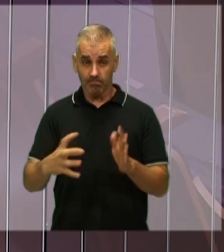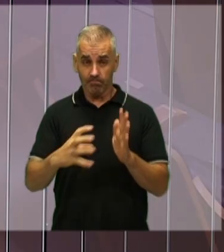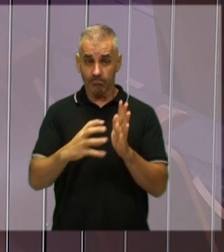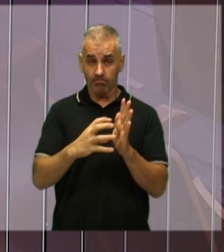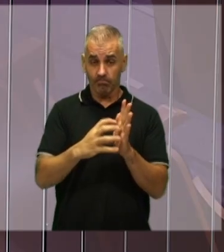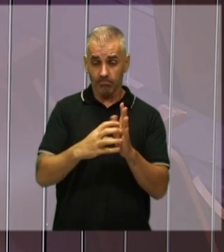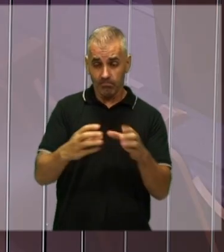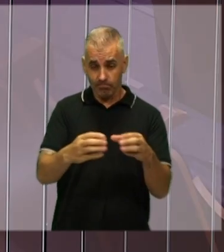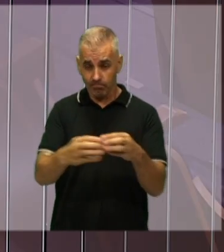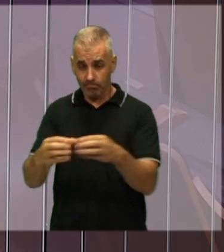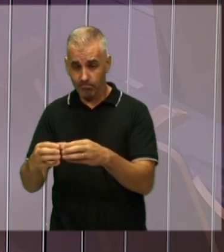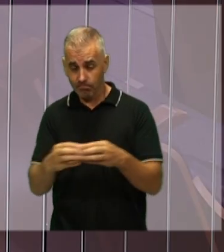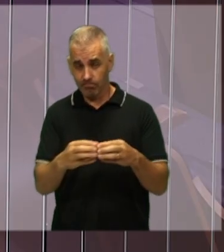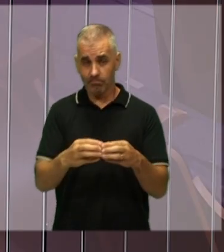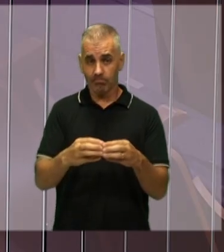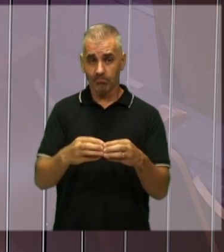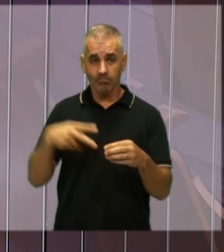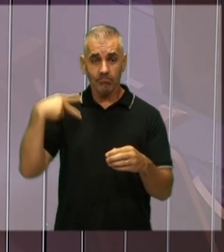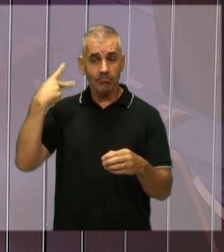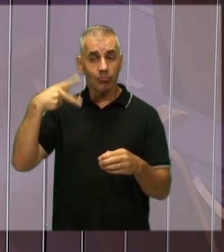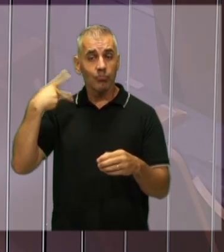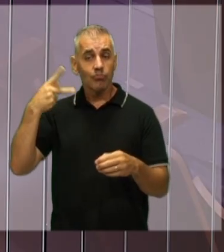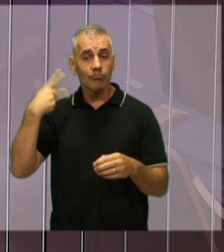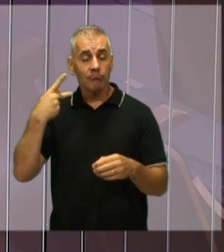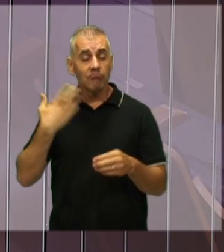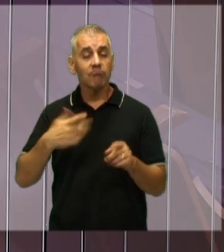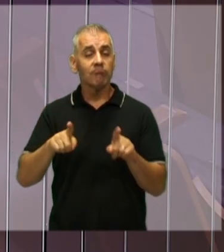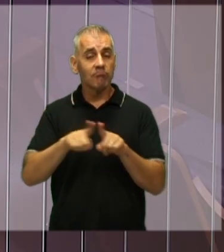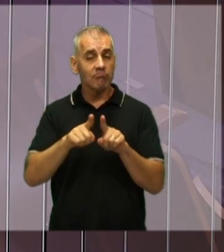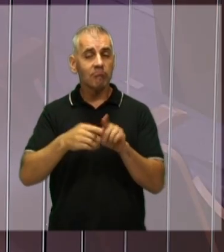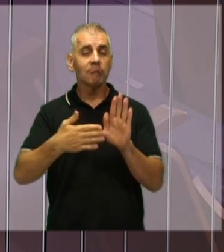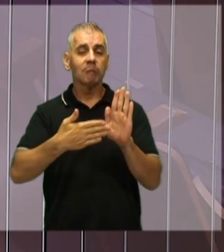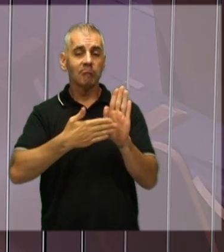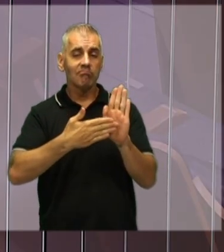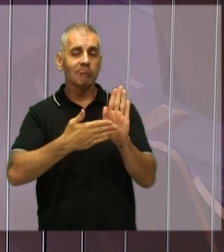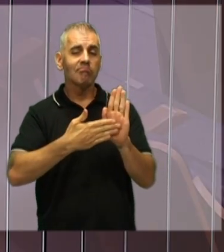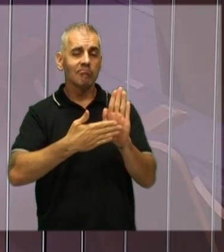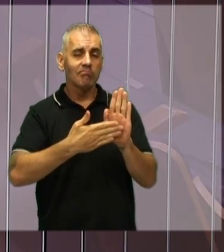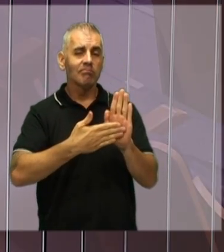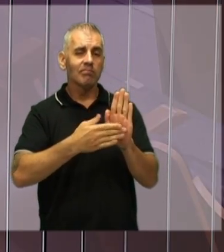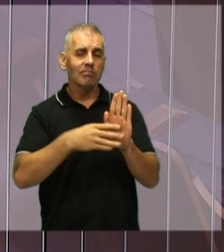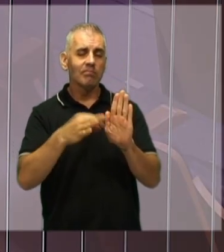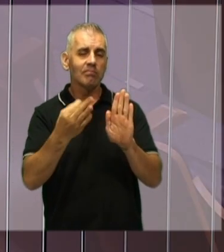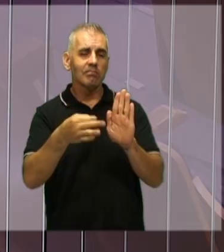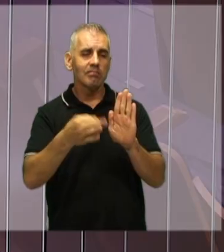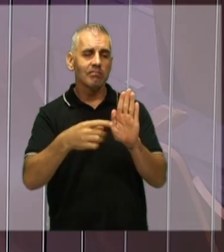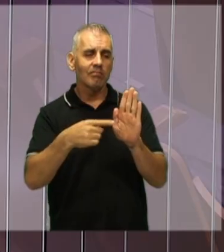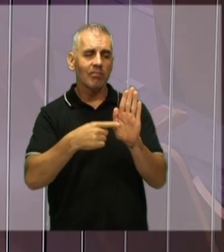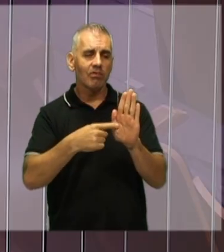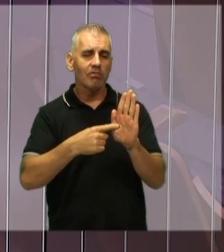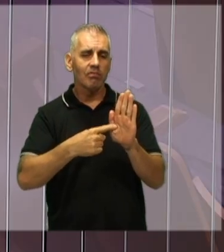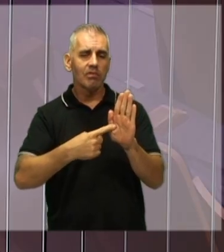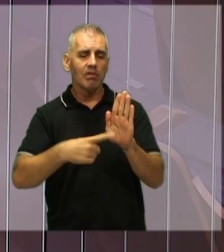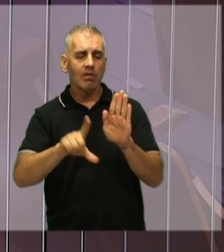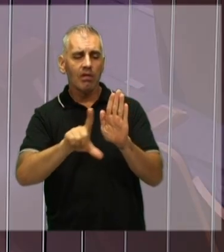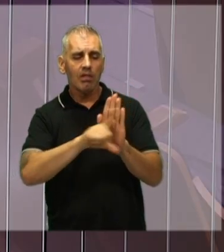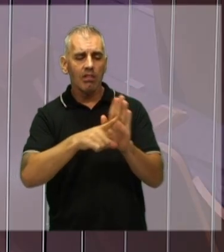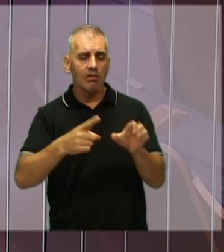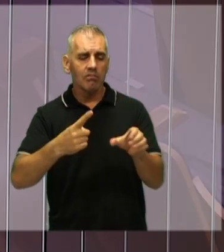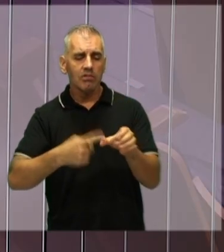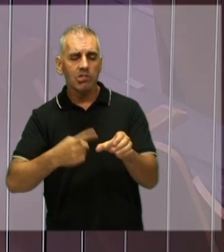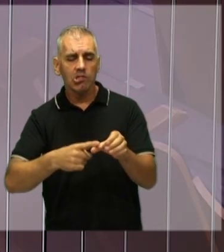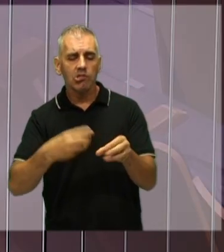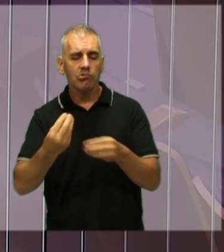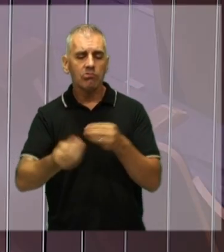dos grupos políticos e também daí, de repente, das propostas do que vai ser feito para a cidade, como é que vão